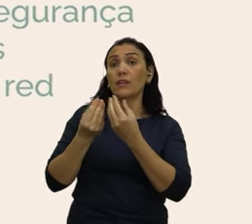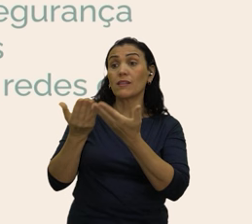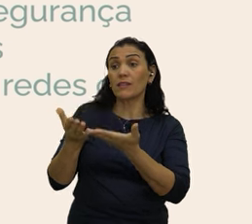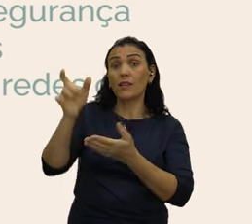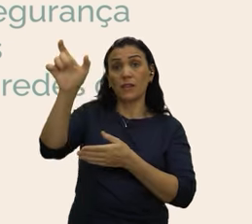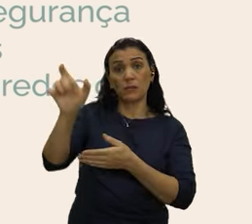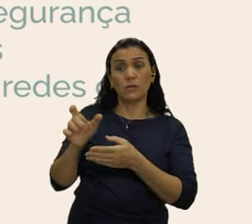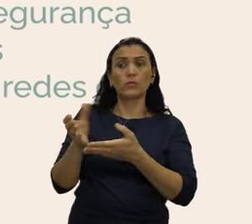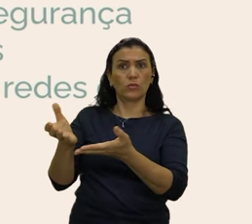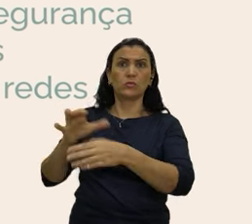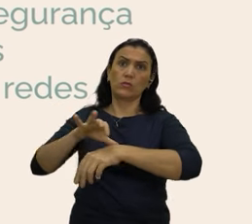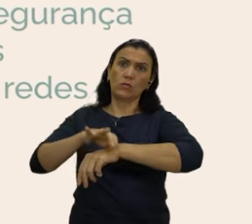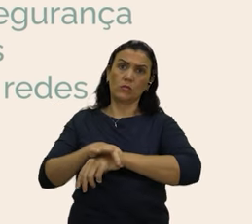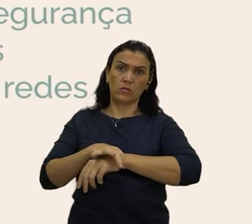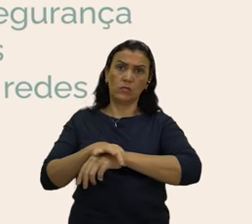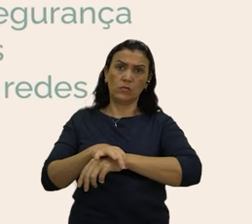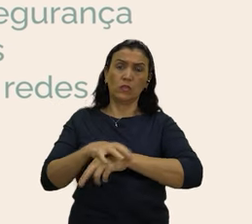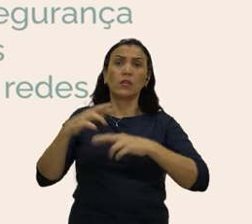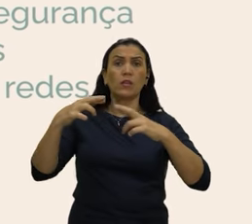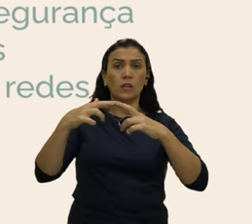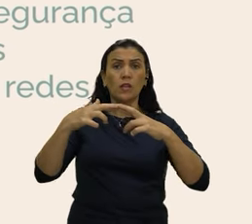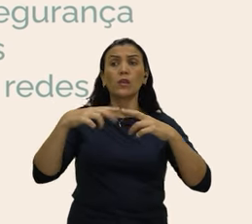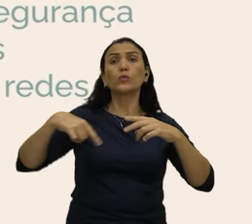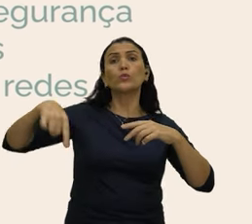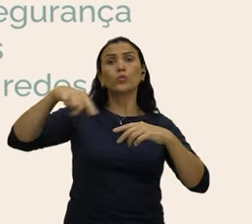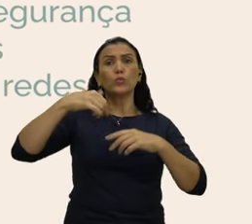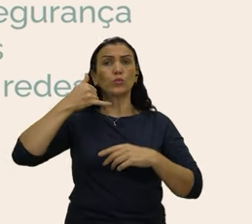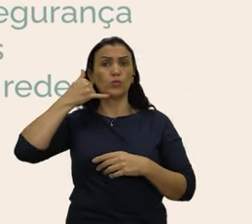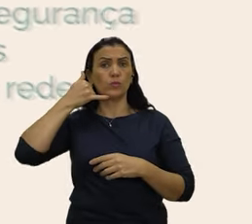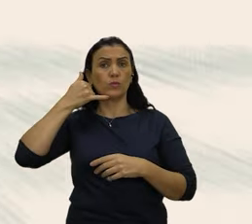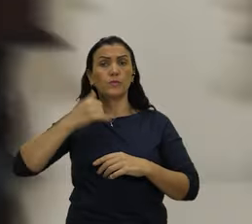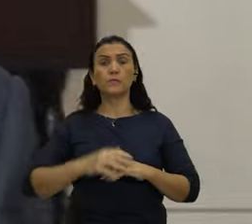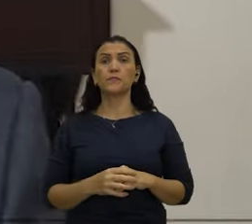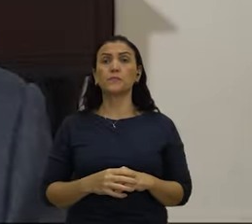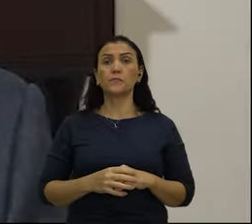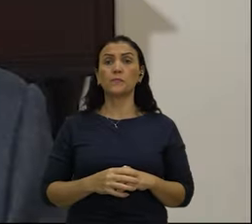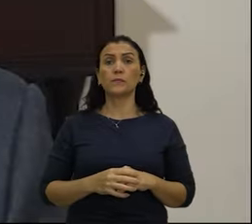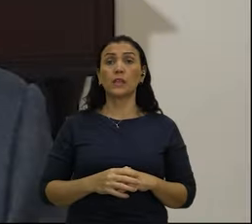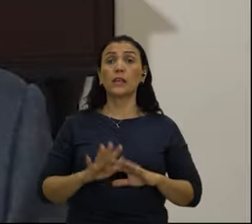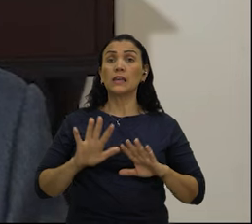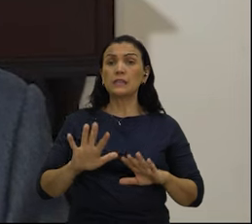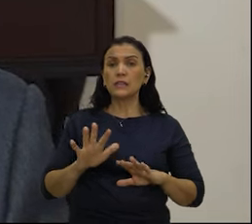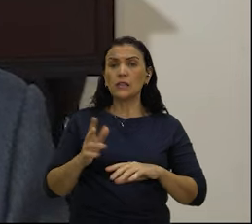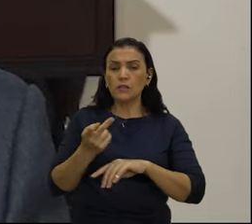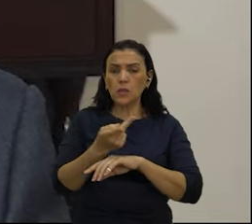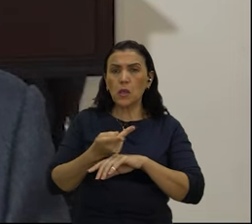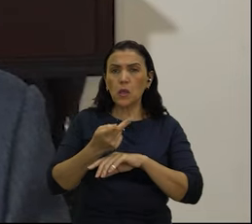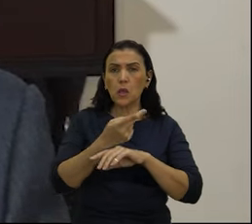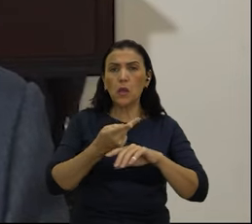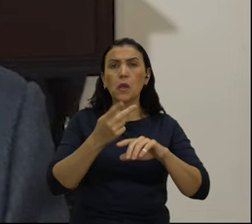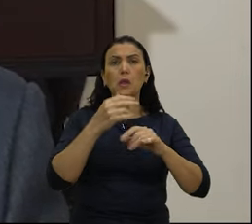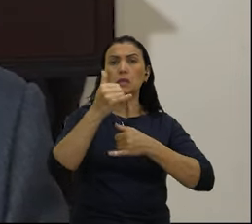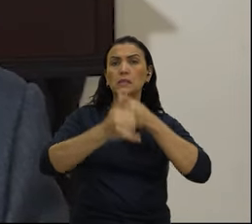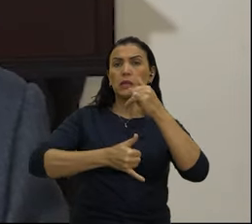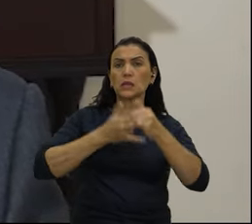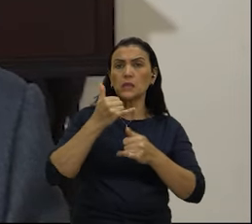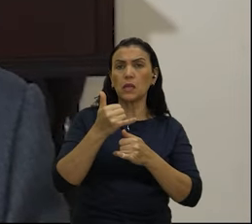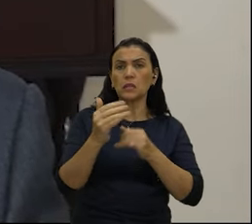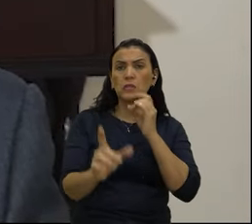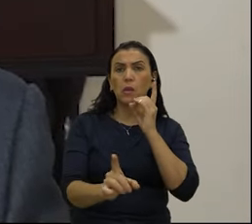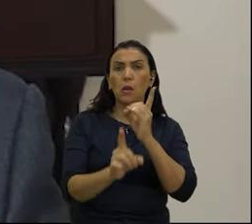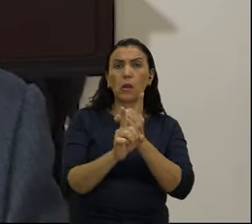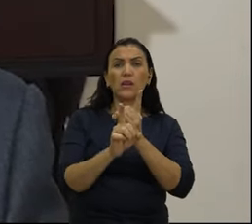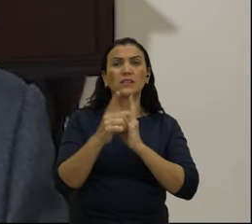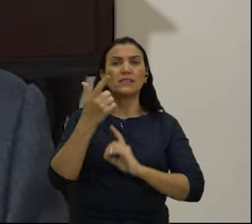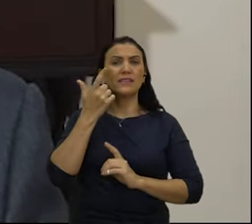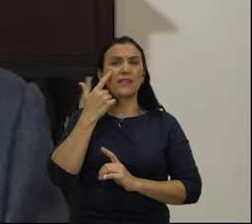equipamento para os consumidores e para as redes de telecomunicações. Basta uma simples busca na internet para identificar os